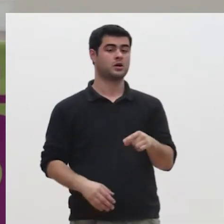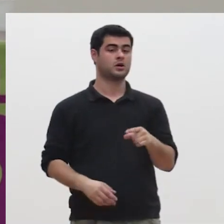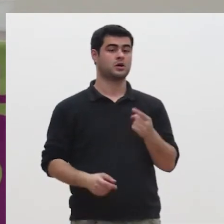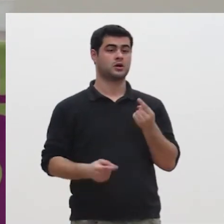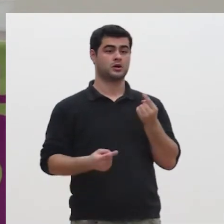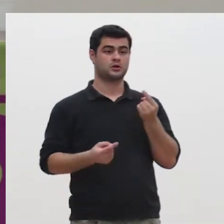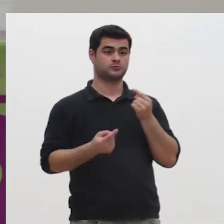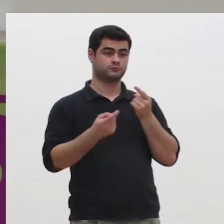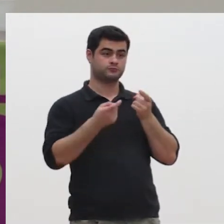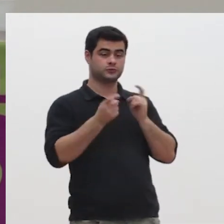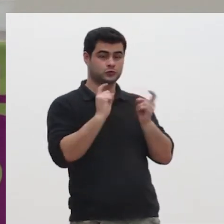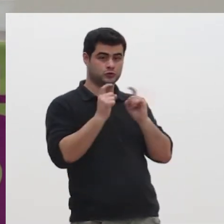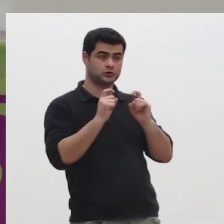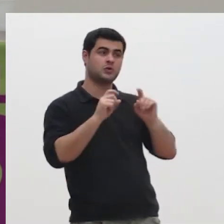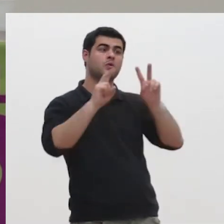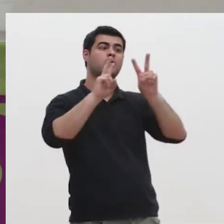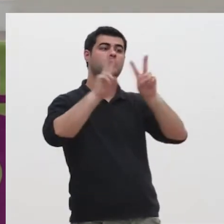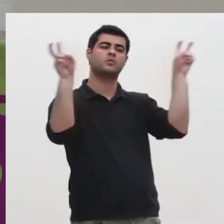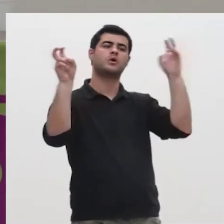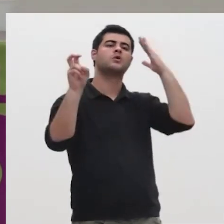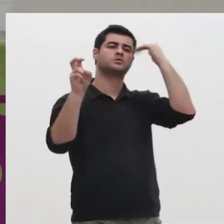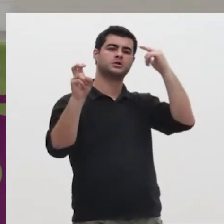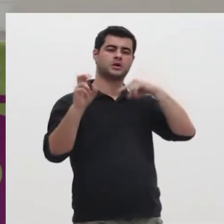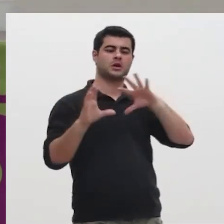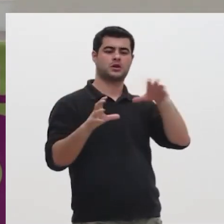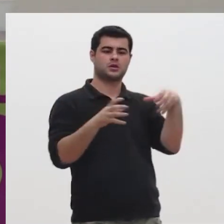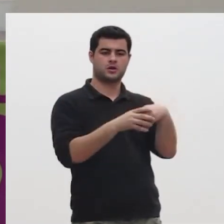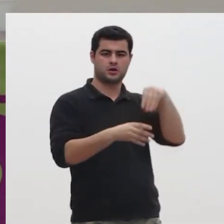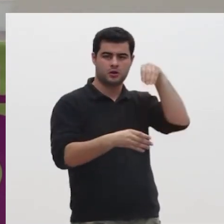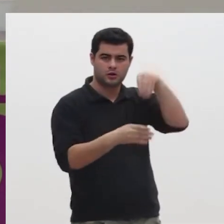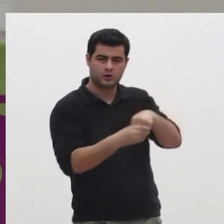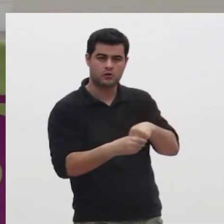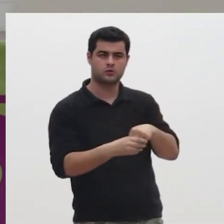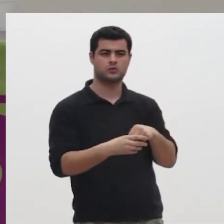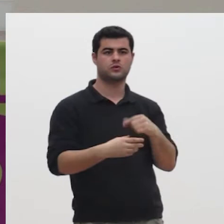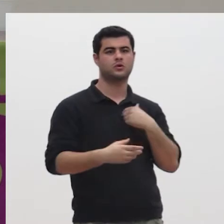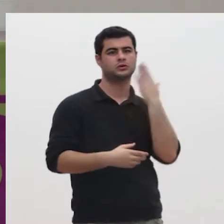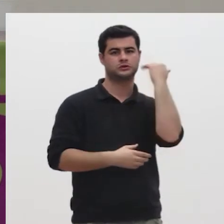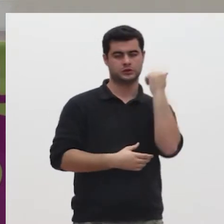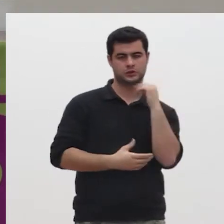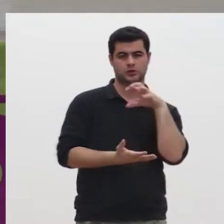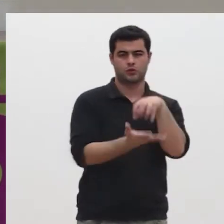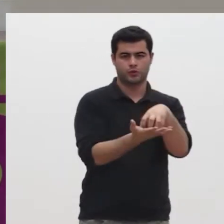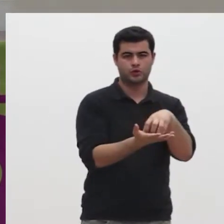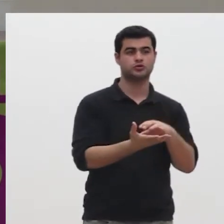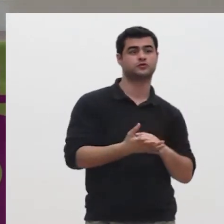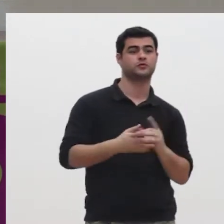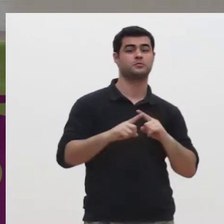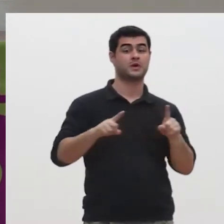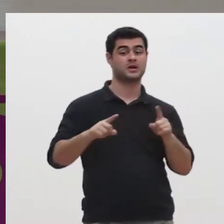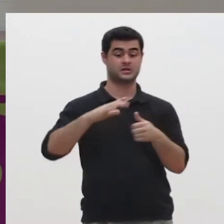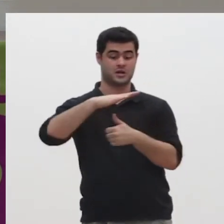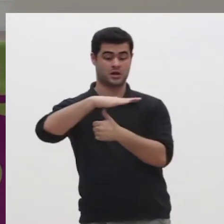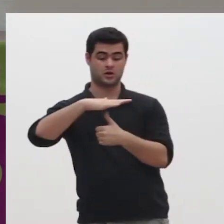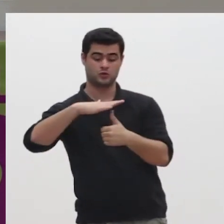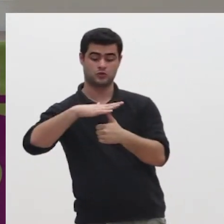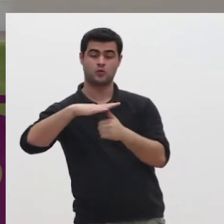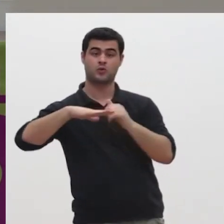sei que é corporativa, que eu sei que é sensível, eu tenho todo o respeito pelas discussões corporativas, mas um reitor tem que